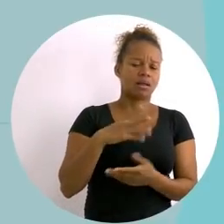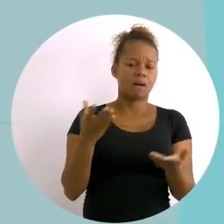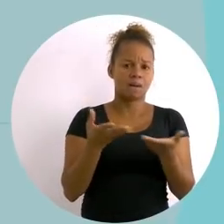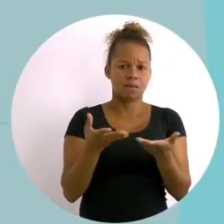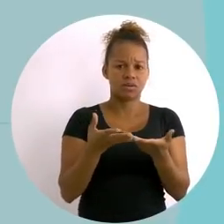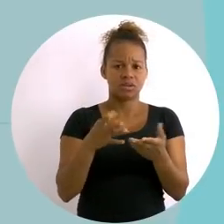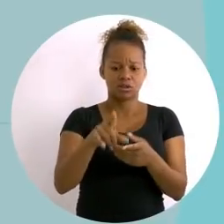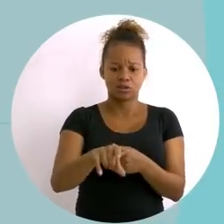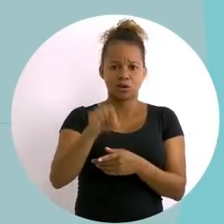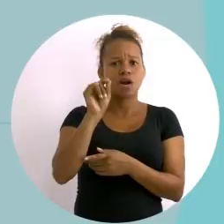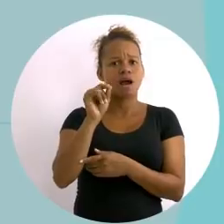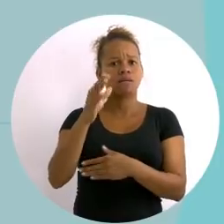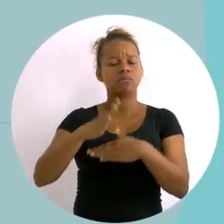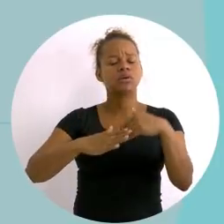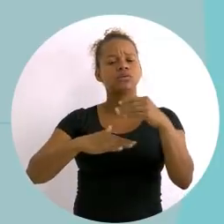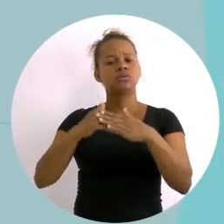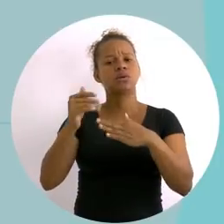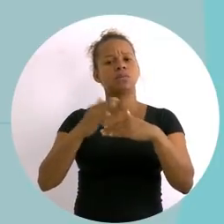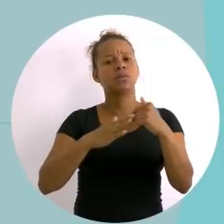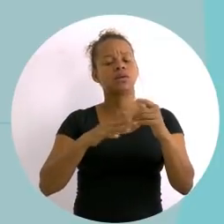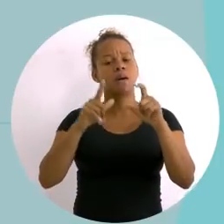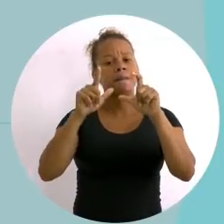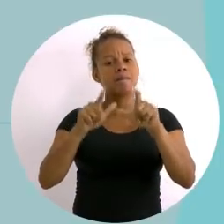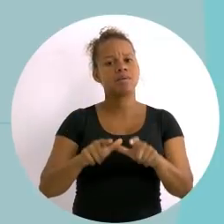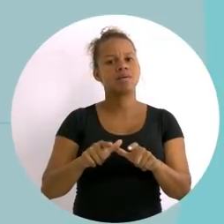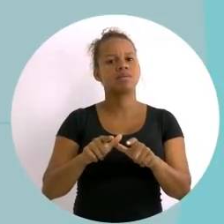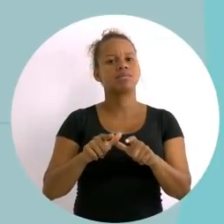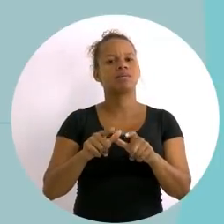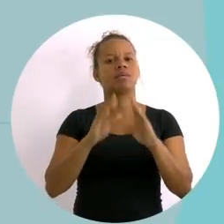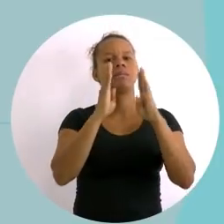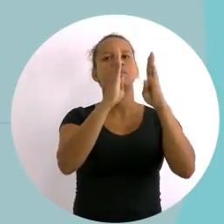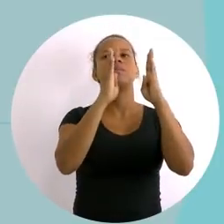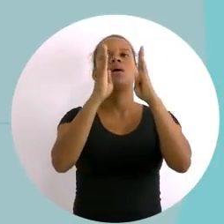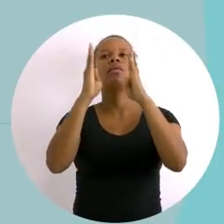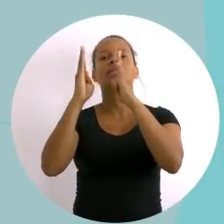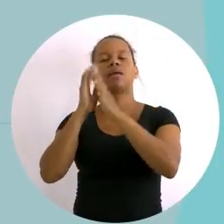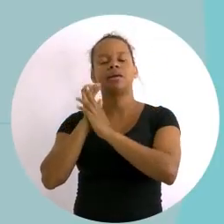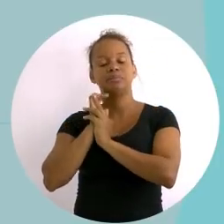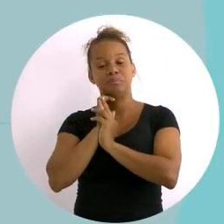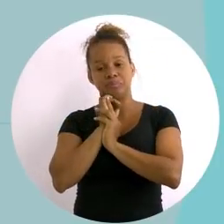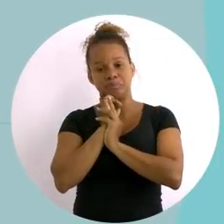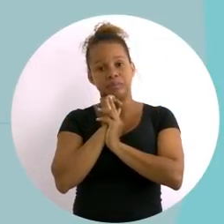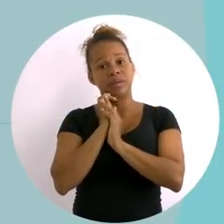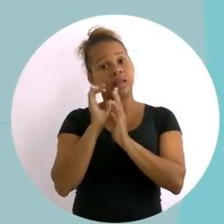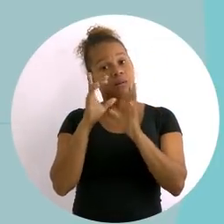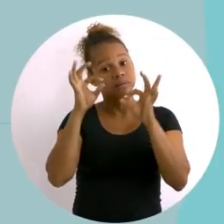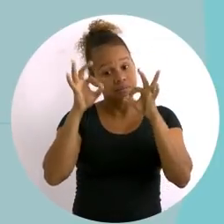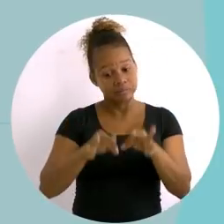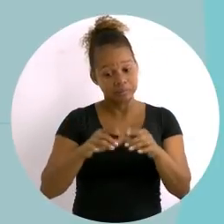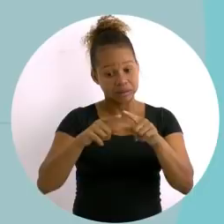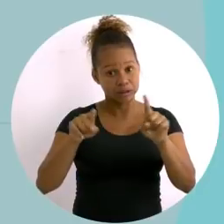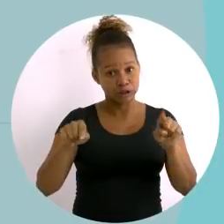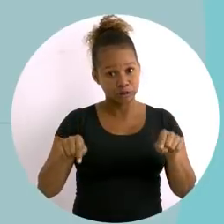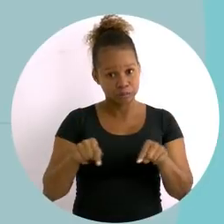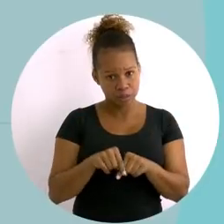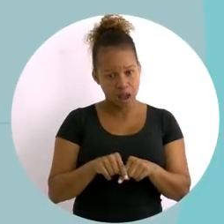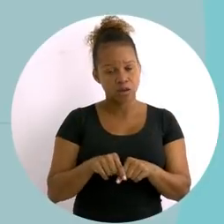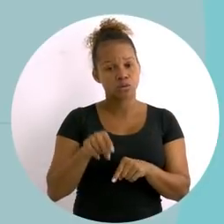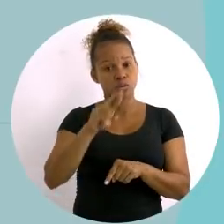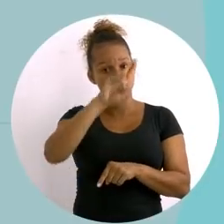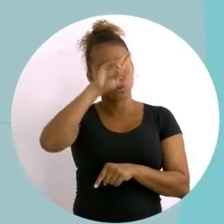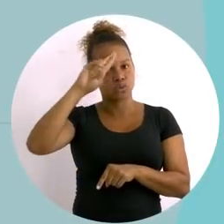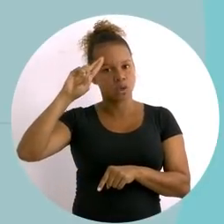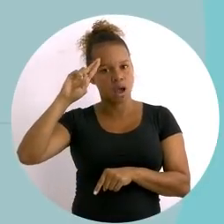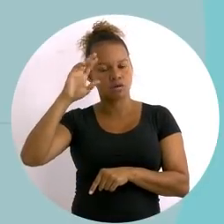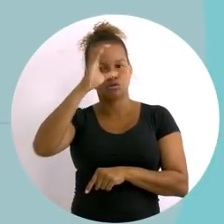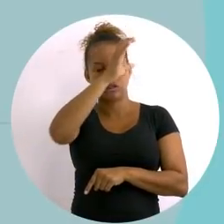você escolheu atuar profissionalmente, o ambiente das bibliotecas. Certamente, estes espaços, os usuários,